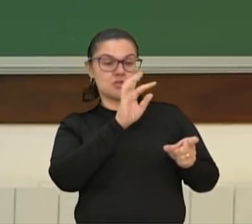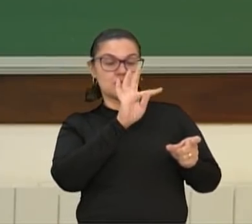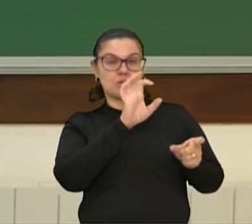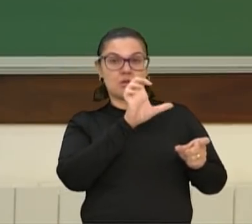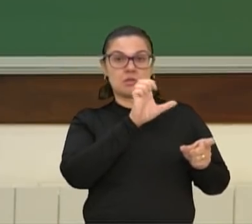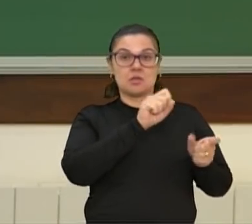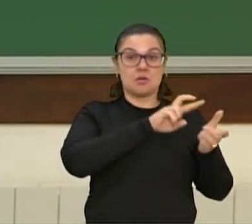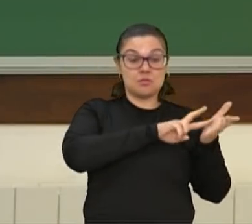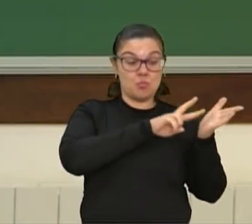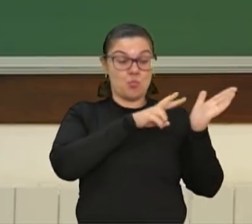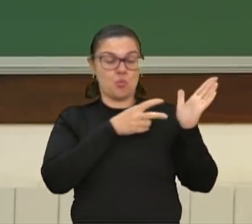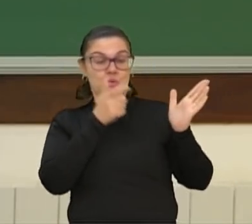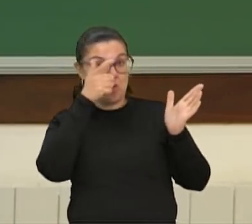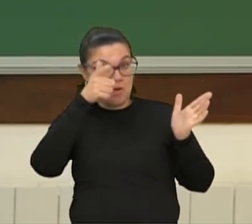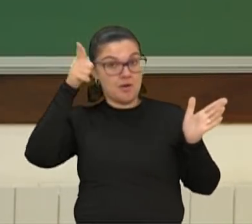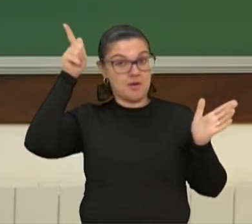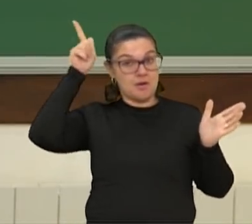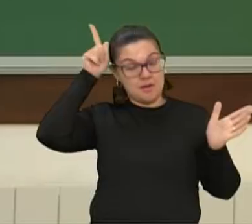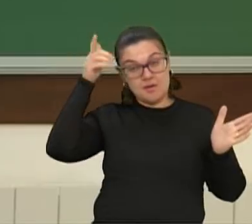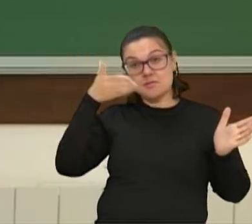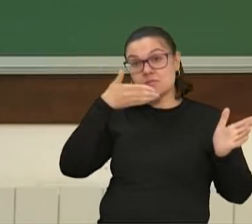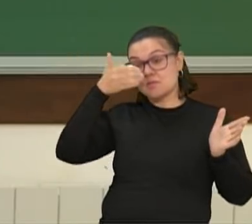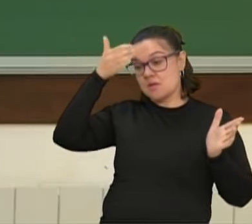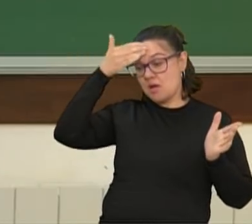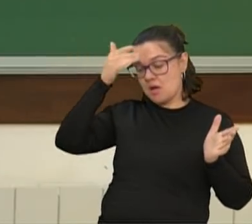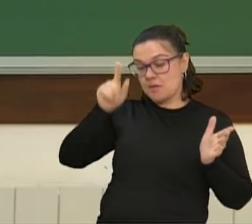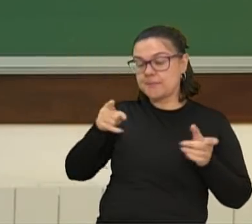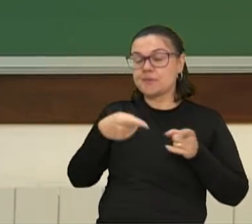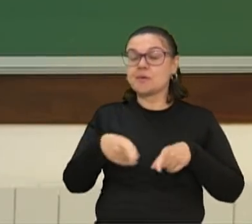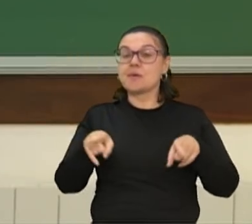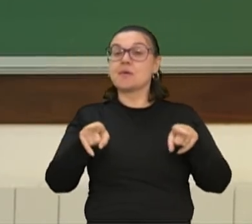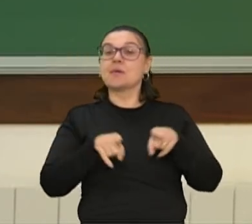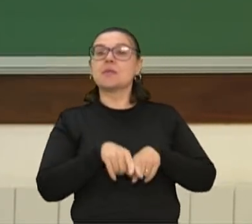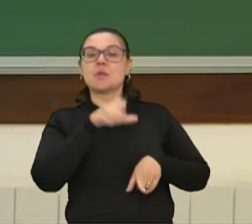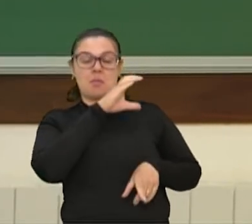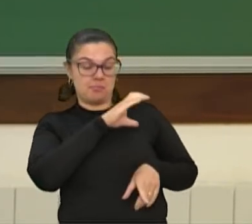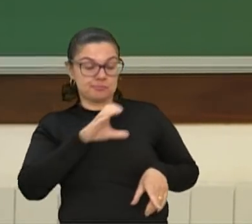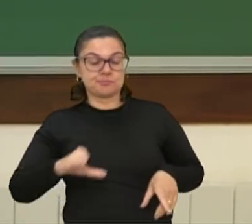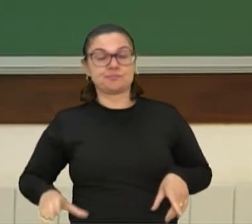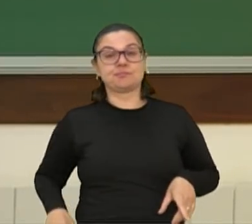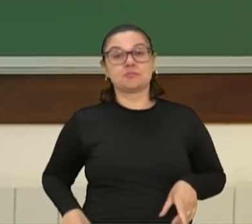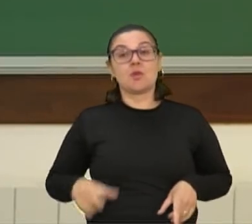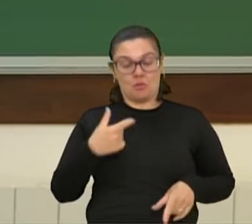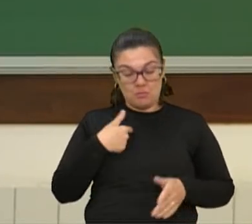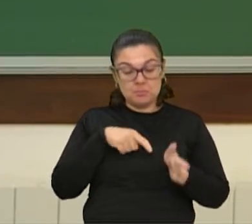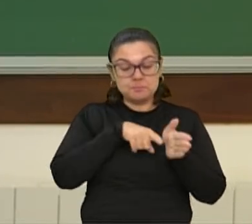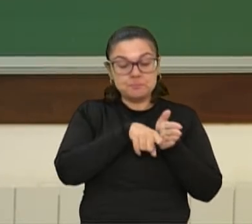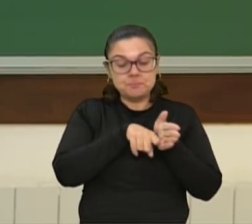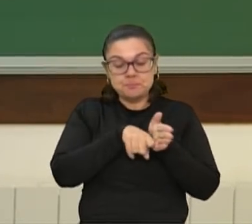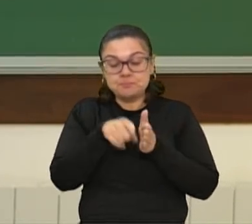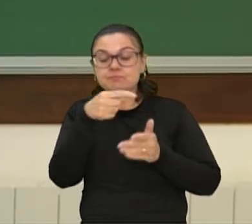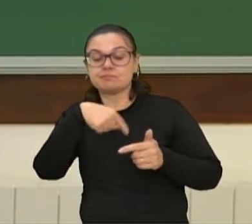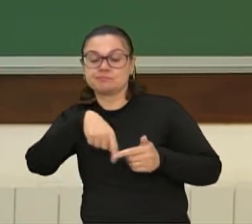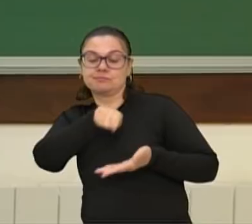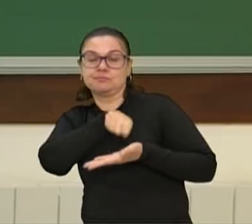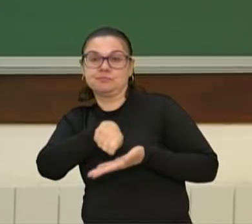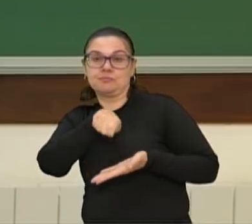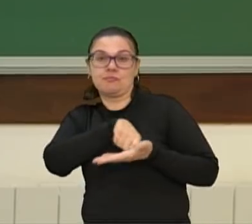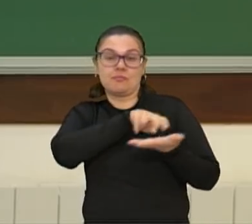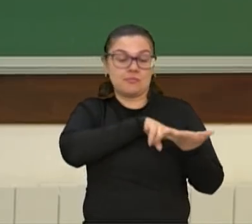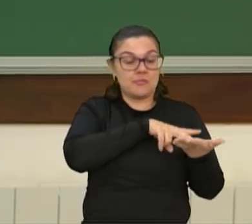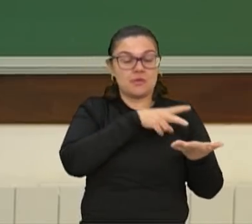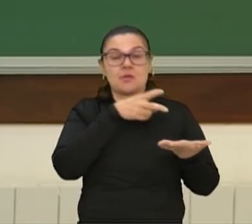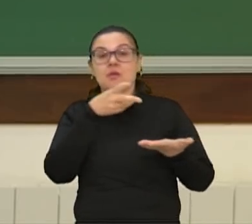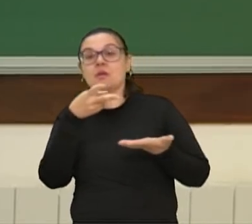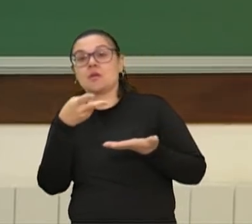o árabe, logo os cristãos conseguiram ter acesso a esses escritos e passaram então a tradução